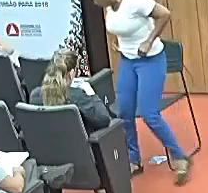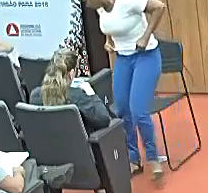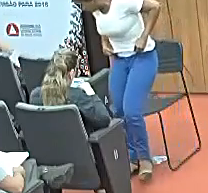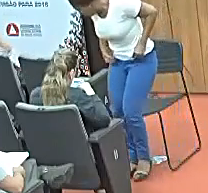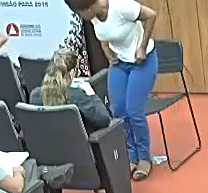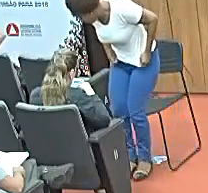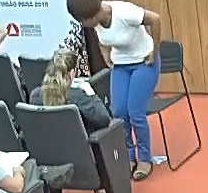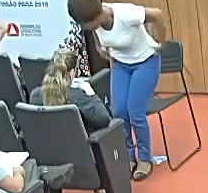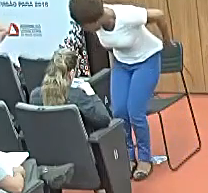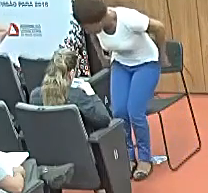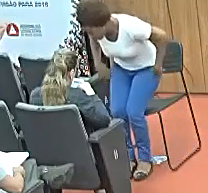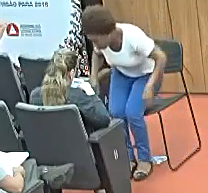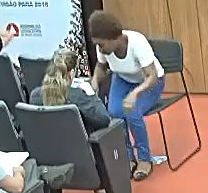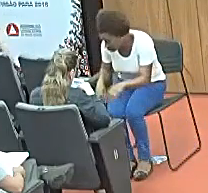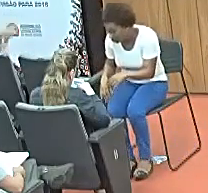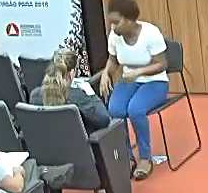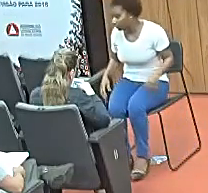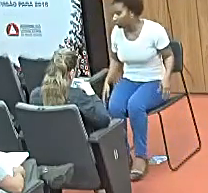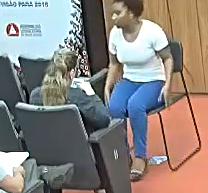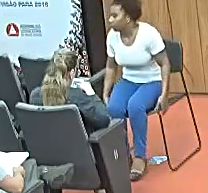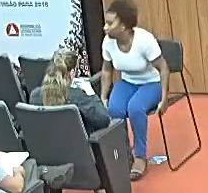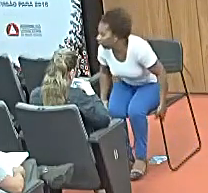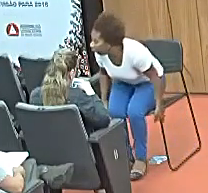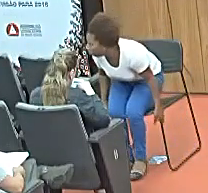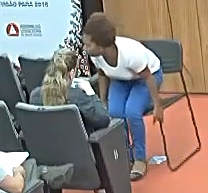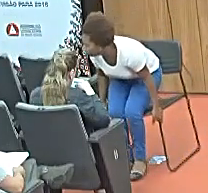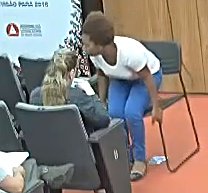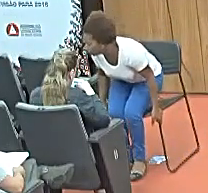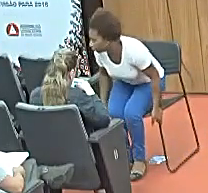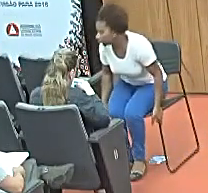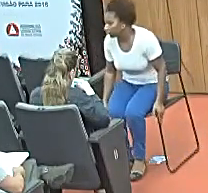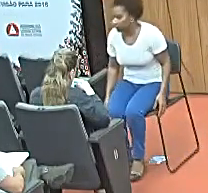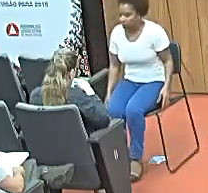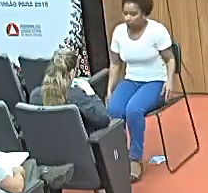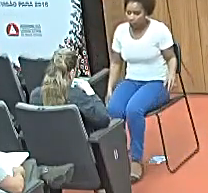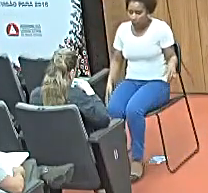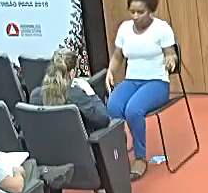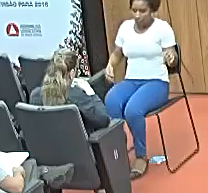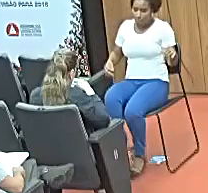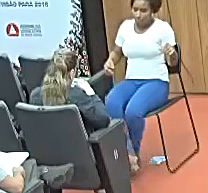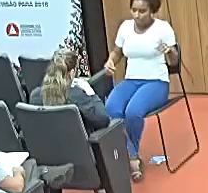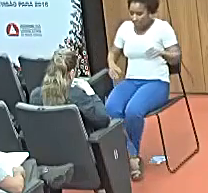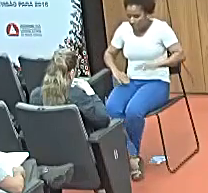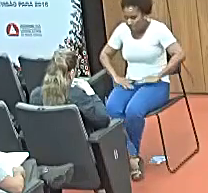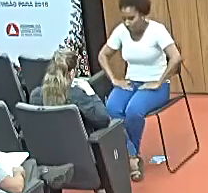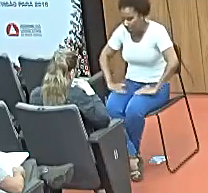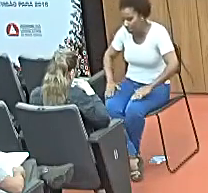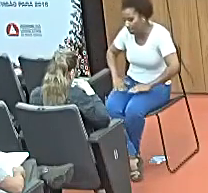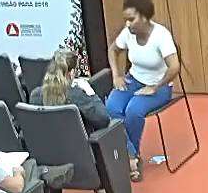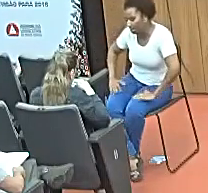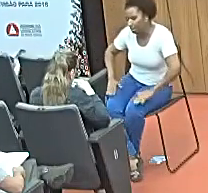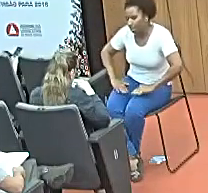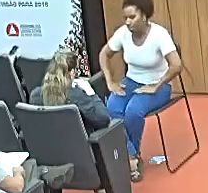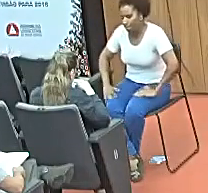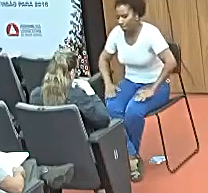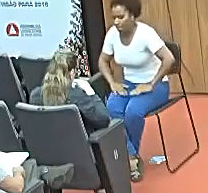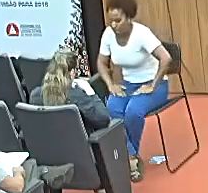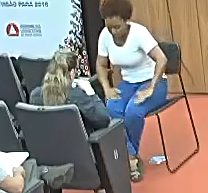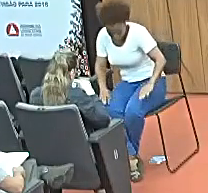a quinta ação foi alterar a finalidade e ampliar as metas física e financeira da ação